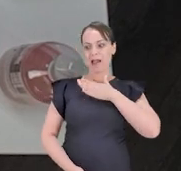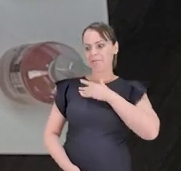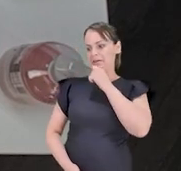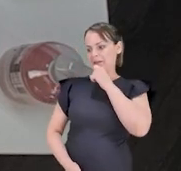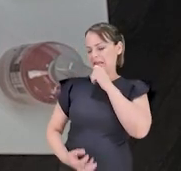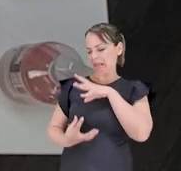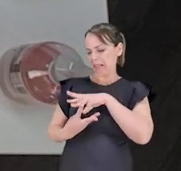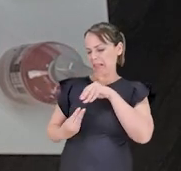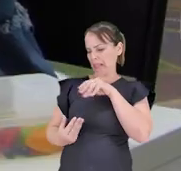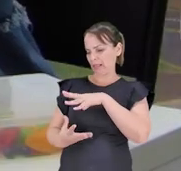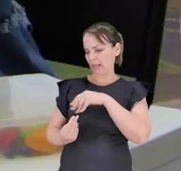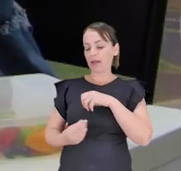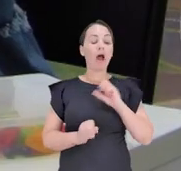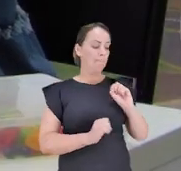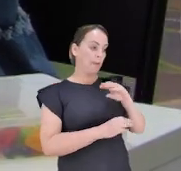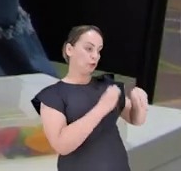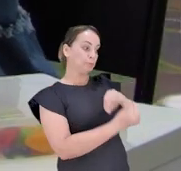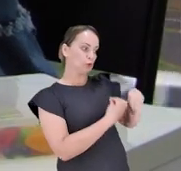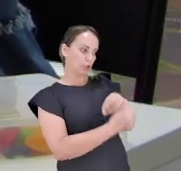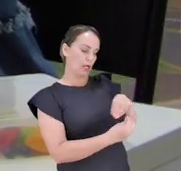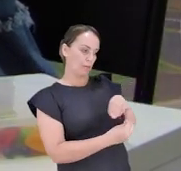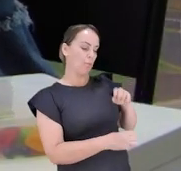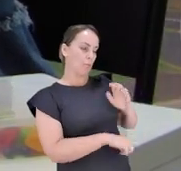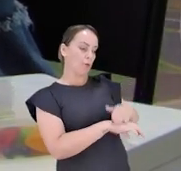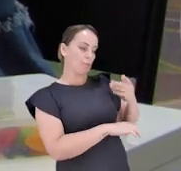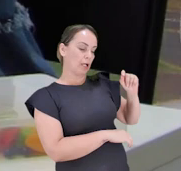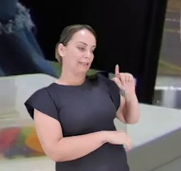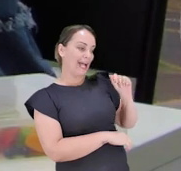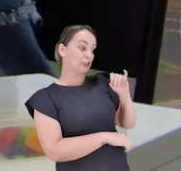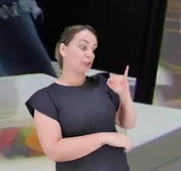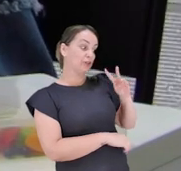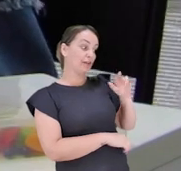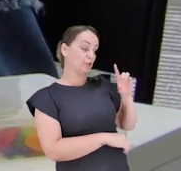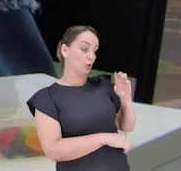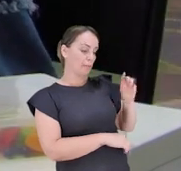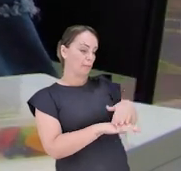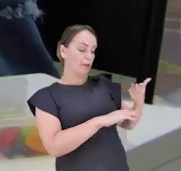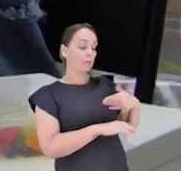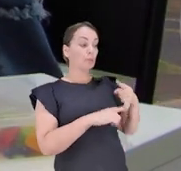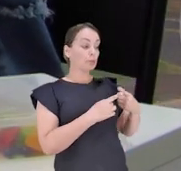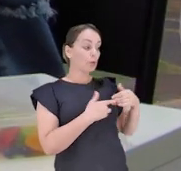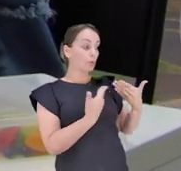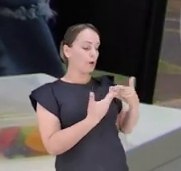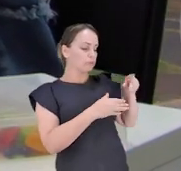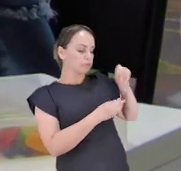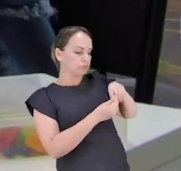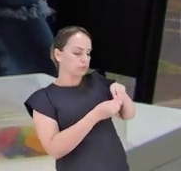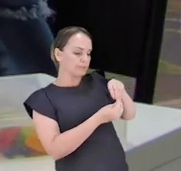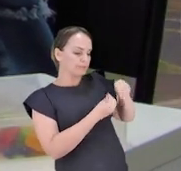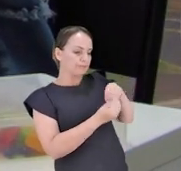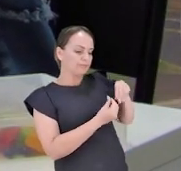pode misturar. Pode misturar, que ele vai pegando. Se precisar, pode adicionar um pouquinho mais de ativador. Porque quando a gente coloca a mão assim, quando tá tipo,